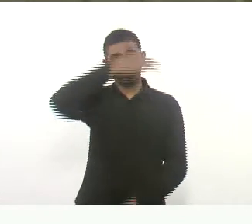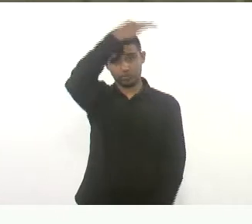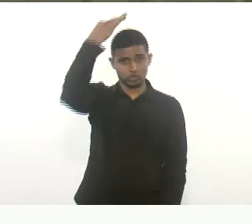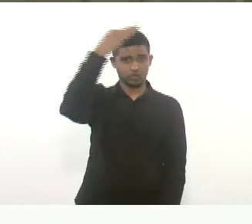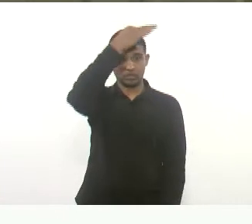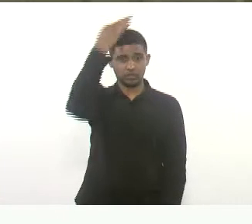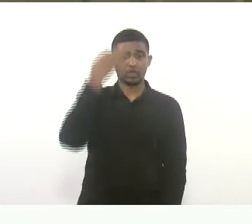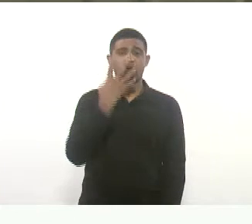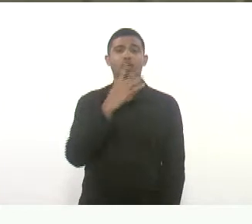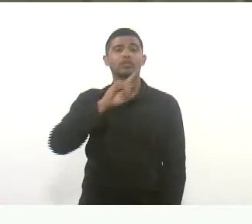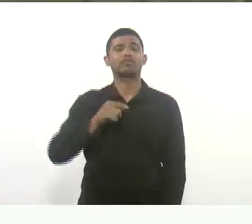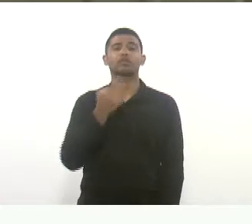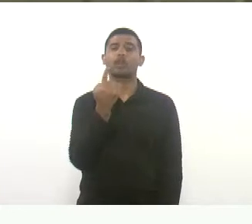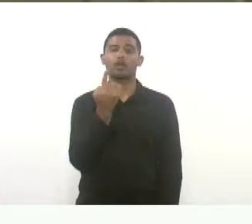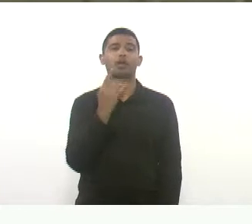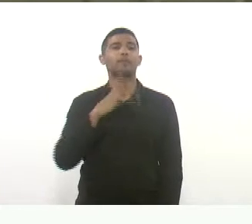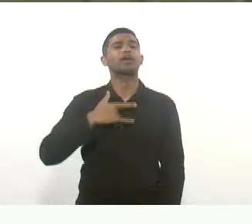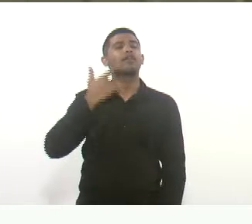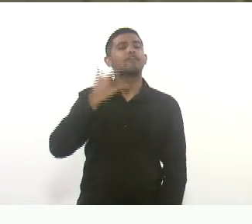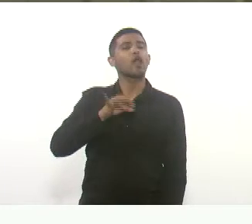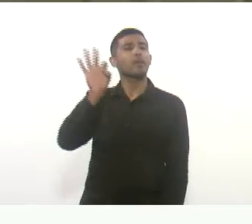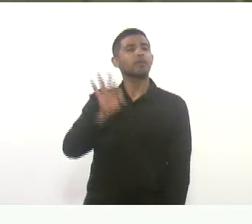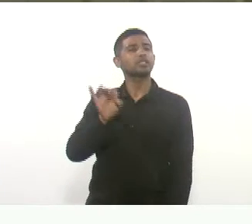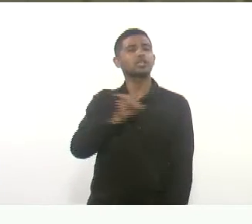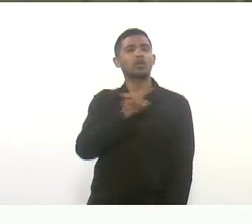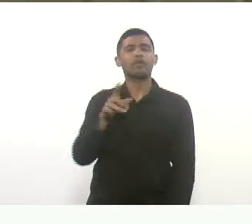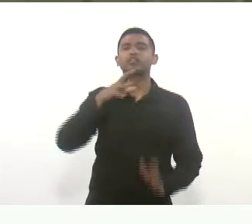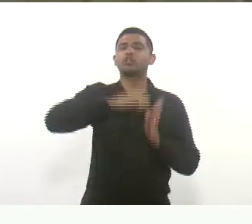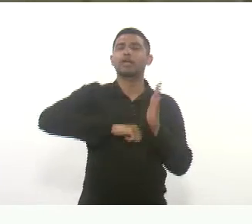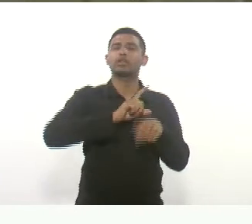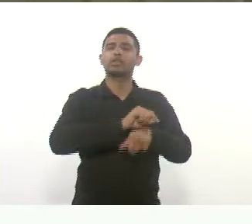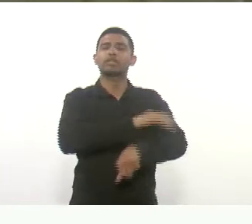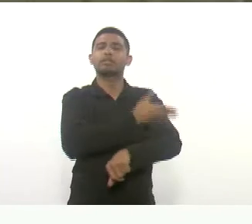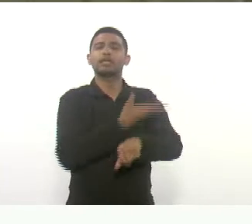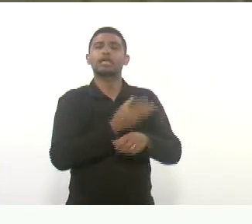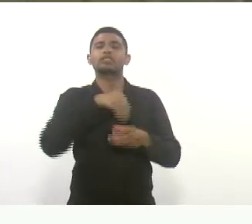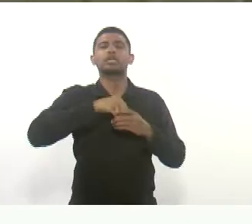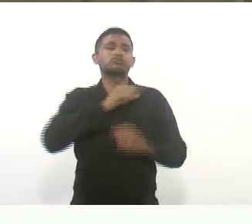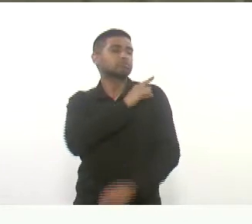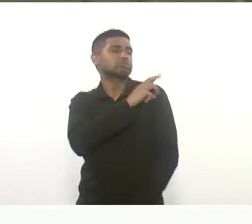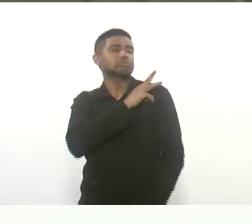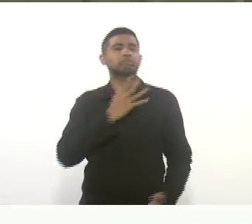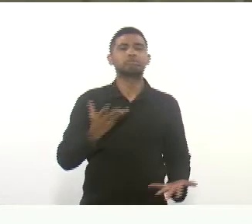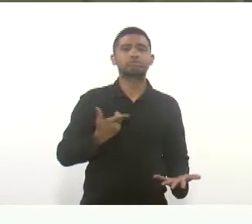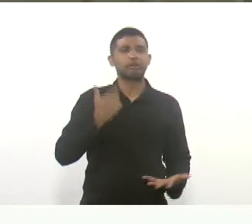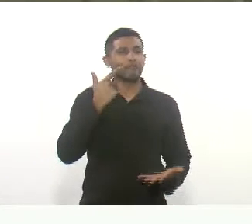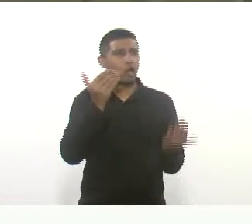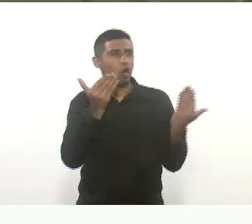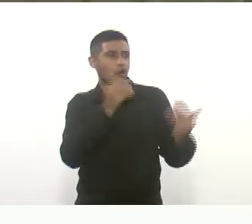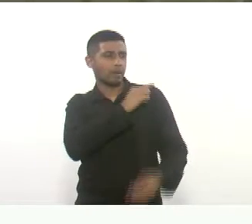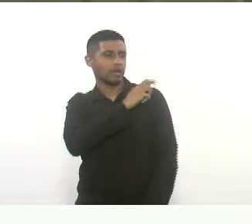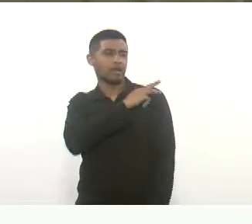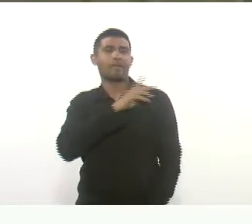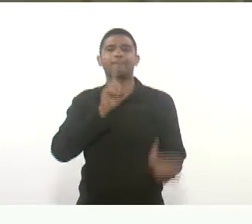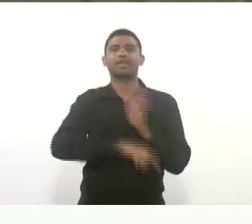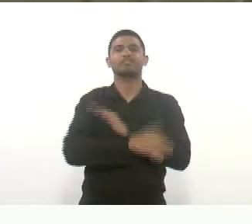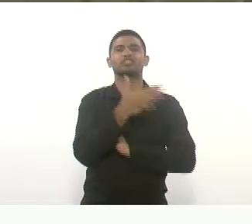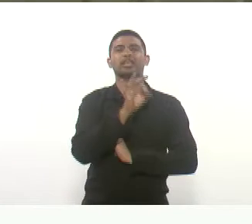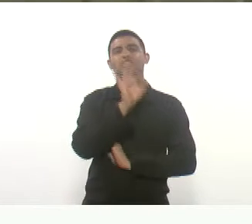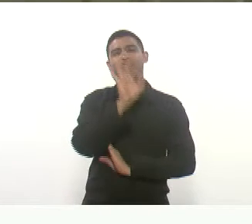com 4,1. E qual é o percentual deles de matrículas em tempo integral no ensino médio? Se olhar aqui é para o ensino médio, menos de